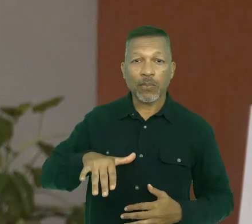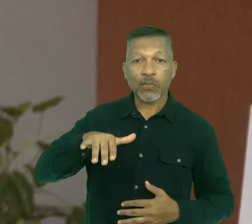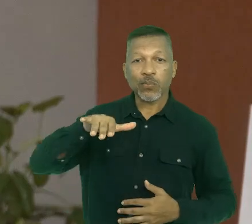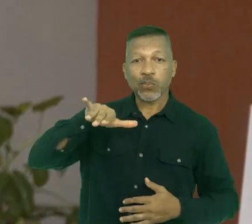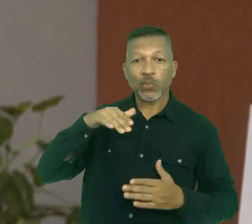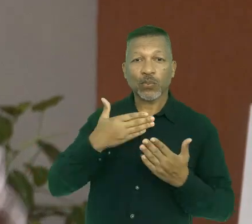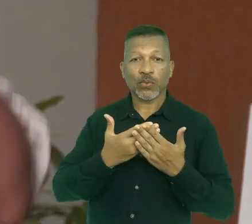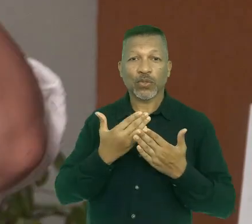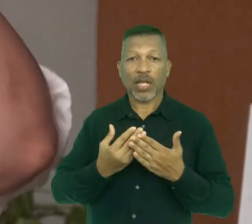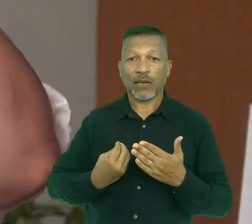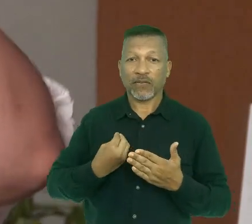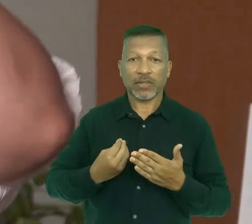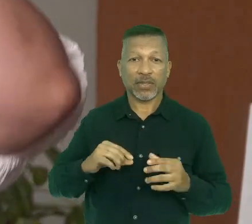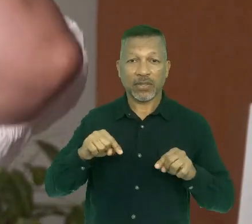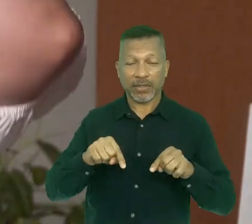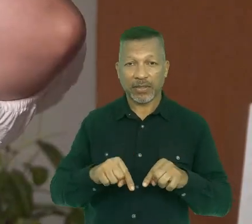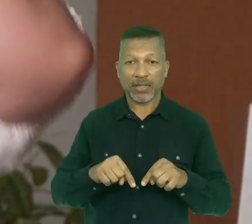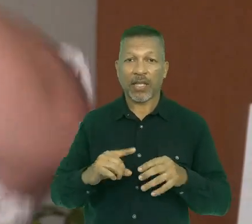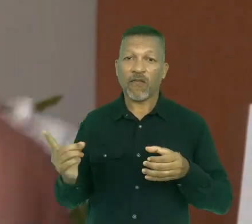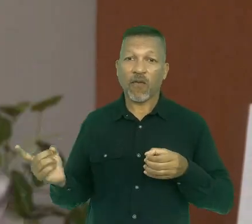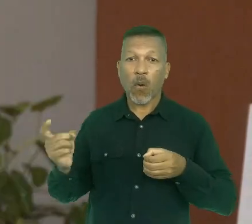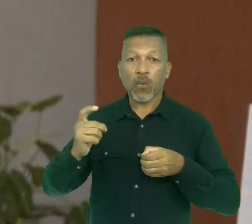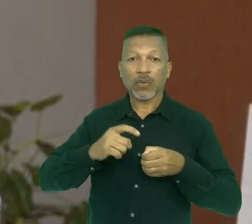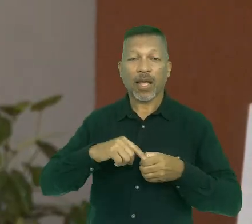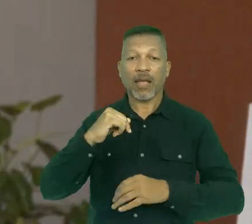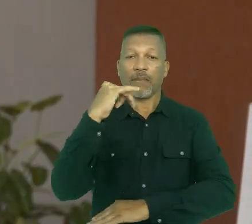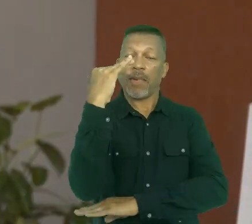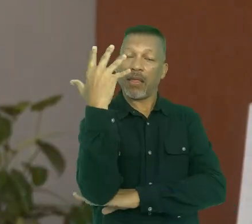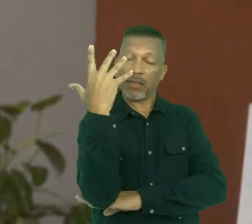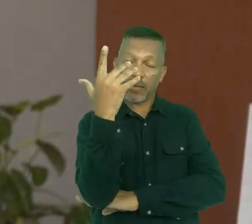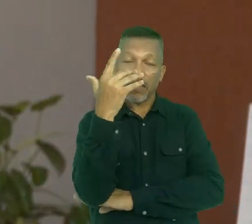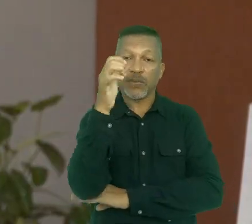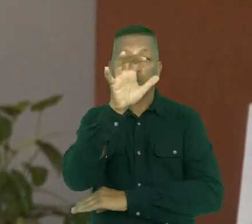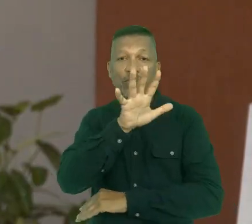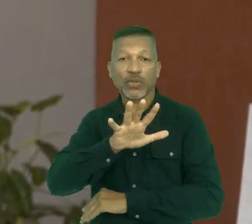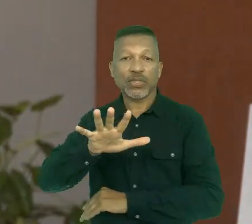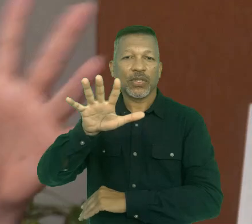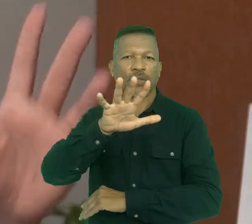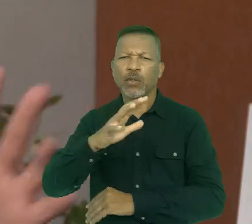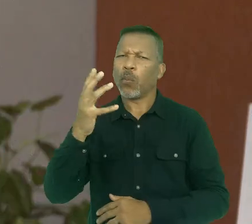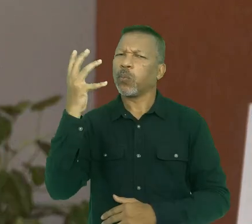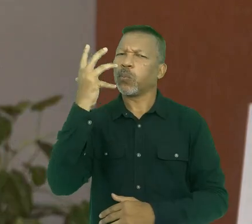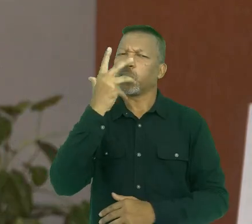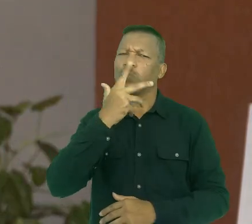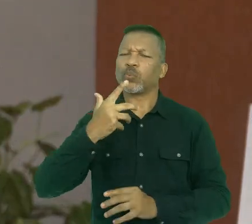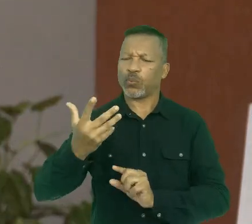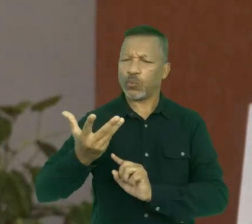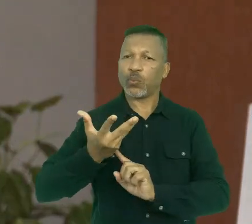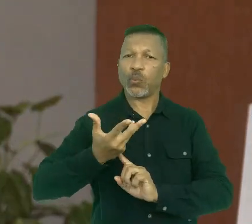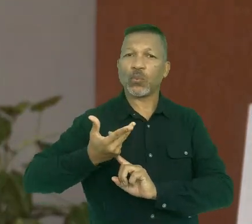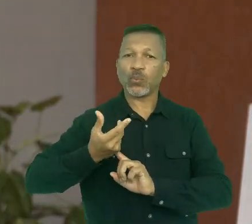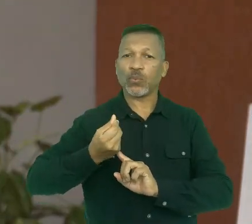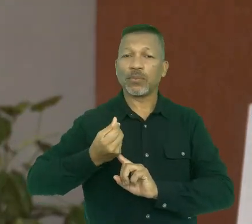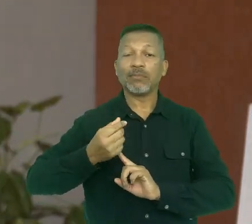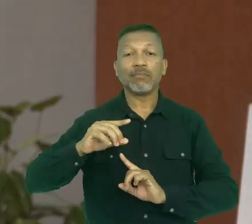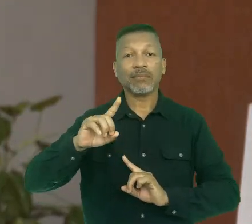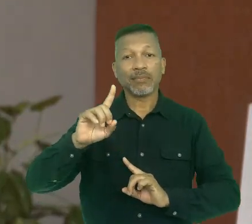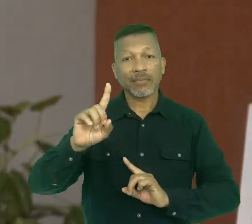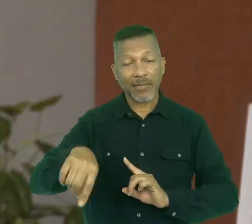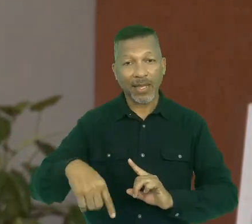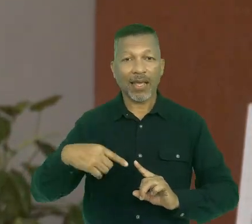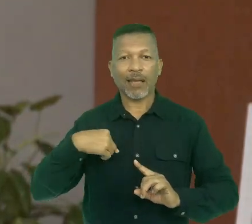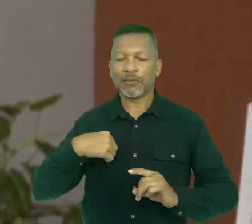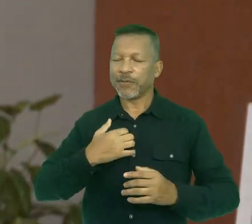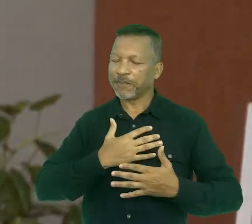né? Que eu estudei a vida toda e retornar num cenário assim tão lindo que é o artístico, né? E que